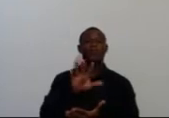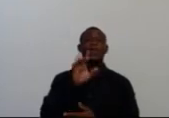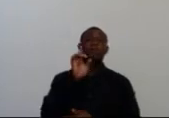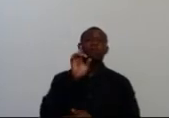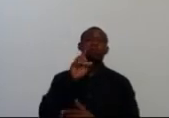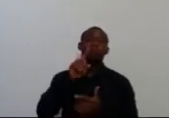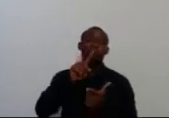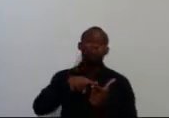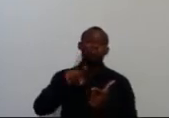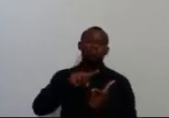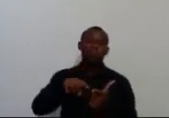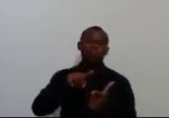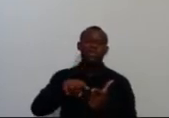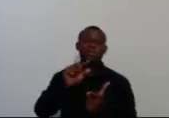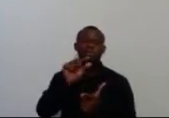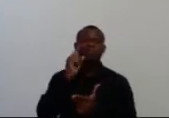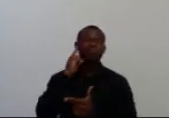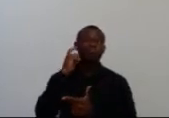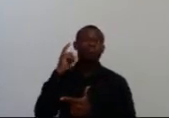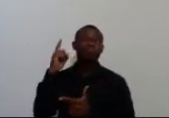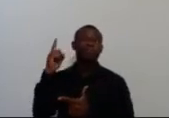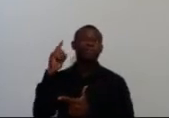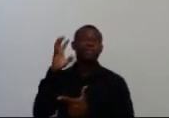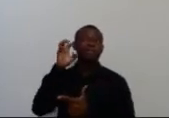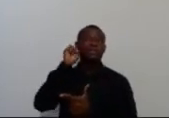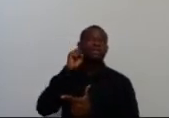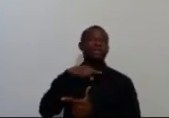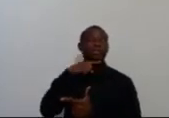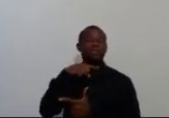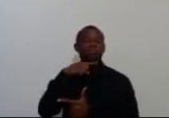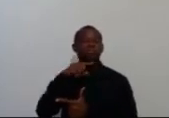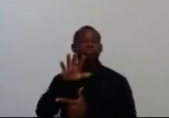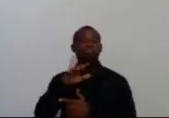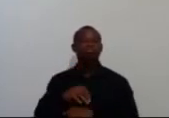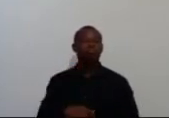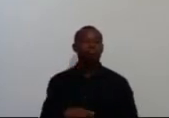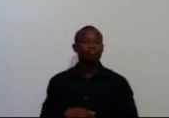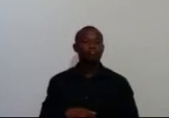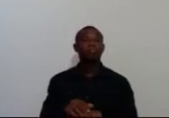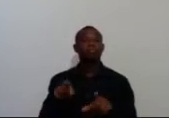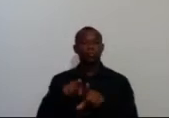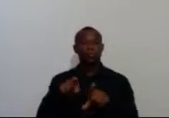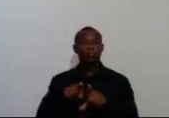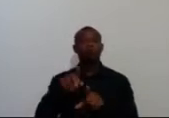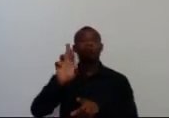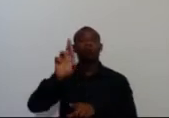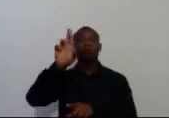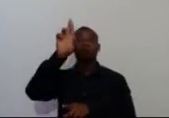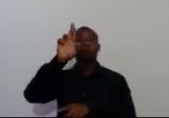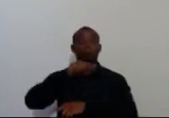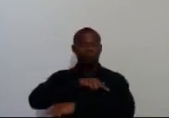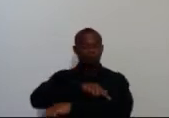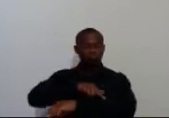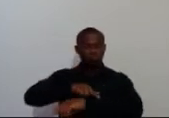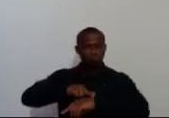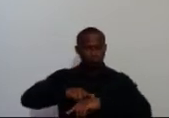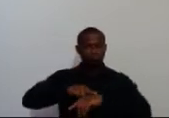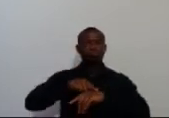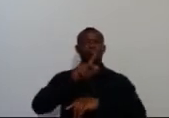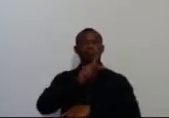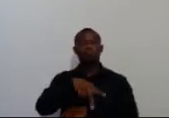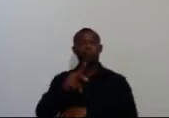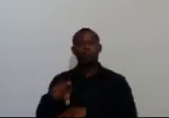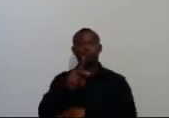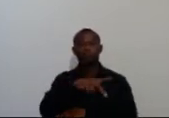gestores da educação à distância, né? Um corpo mais gerencial. Então, para nós, do